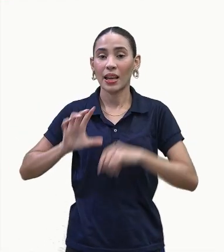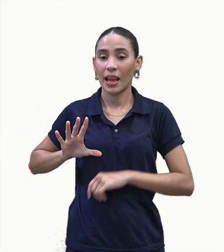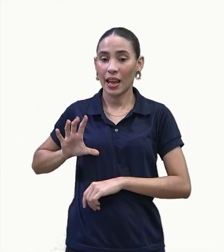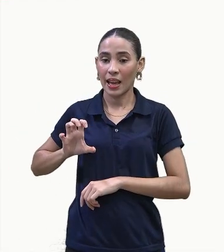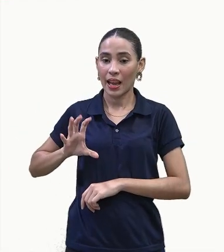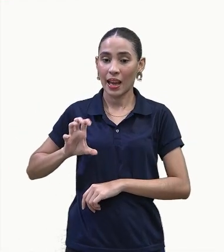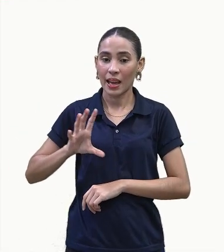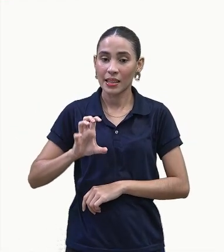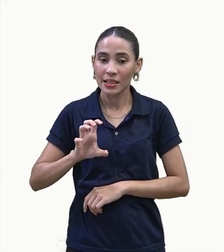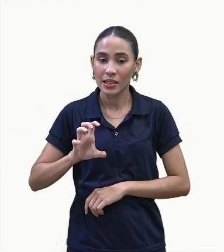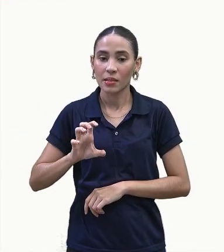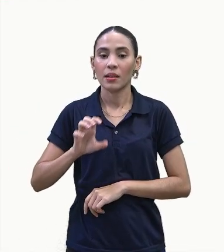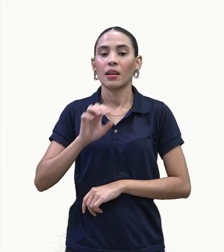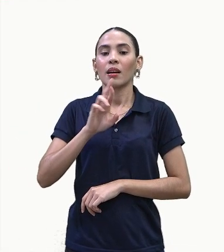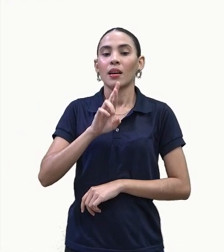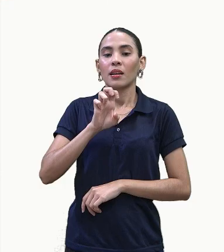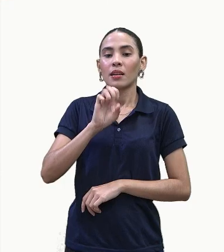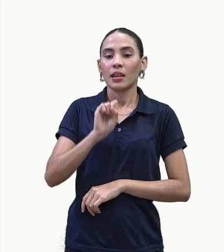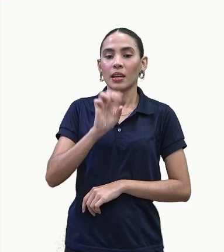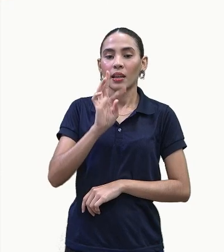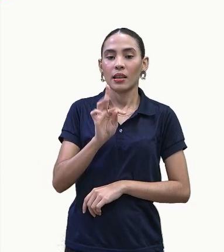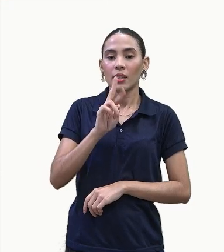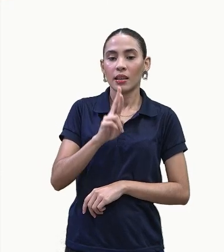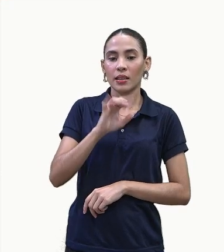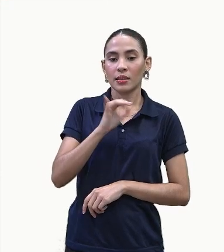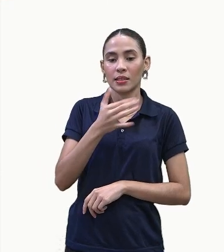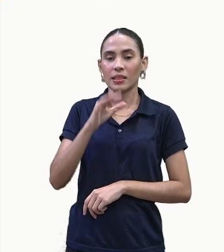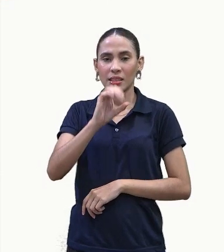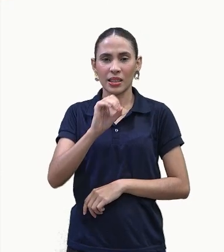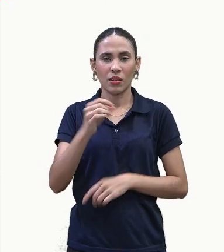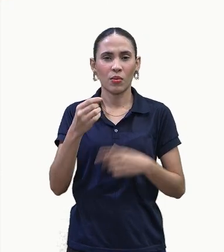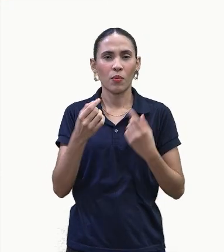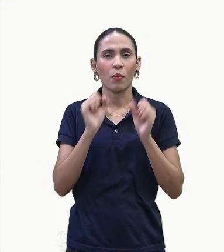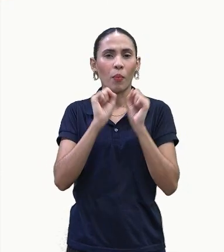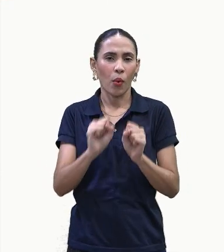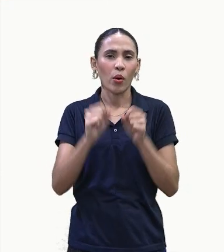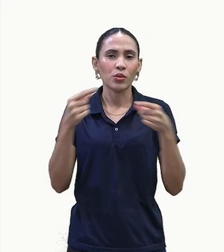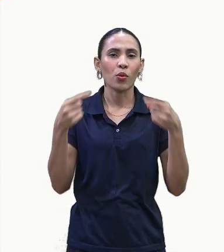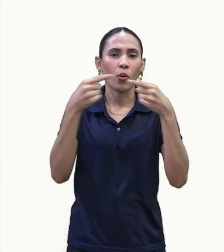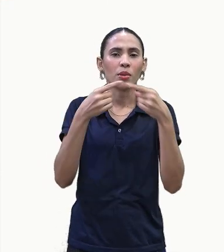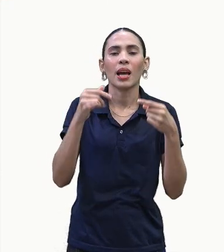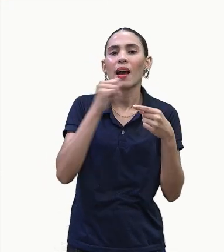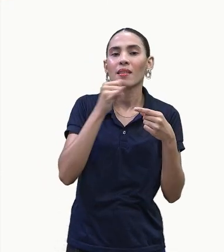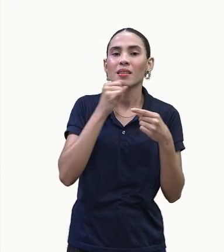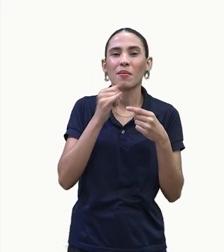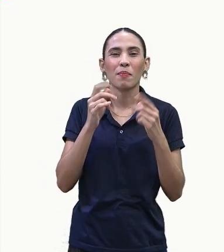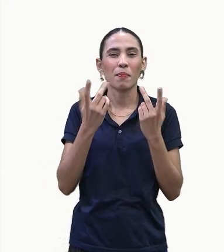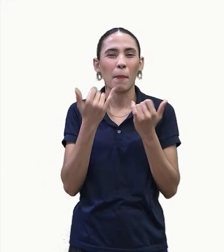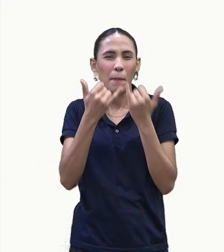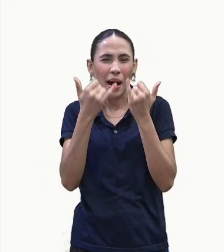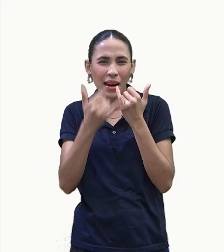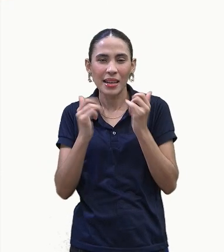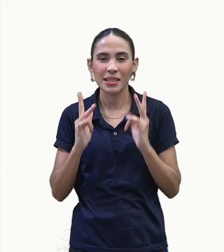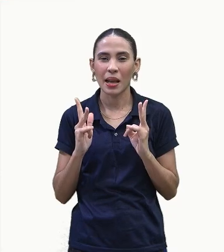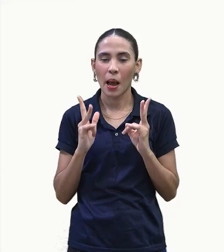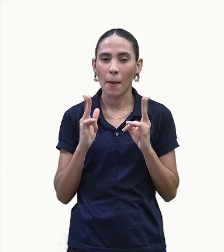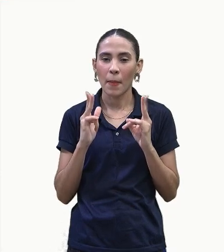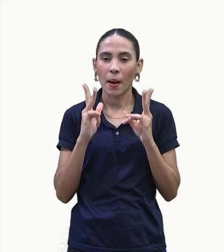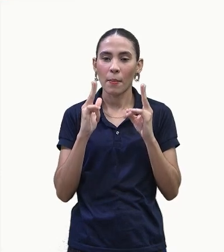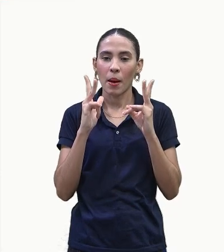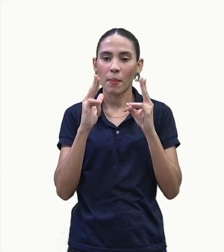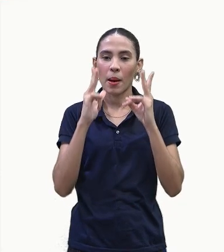restrição. A gente pode associar enzimas de restrição como elas se fossem tesouras genéticas. Por